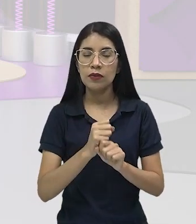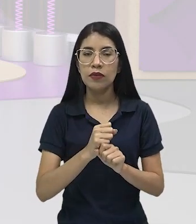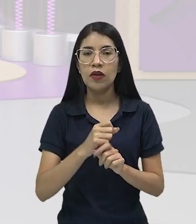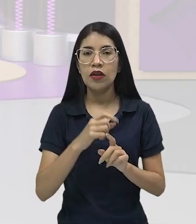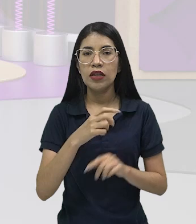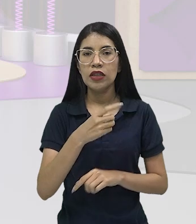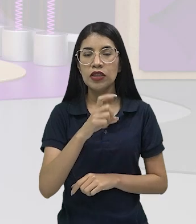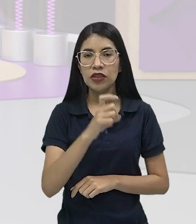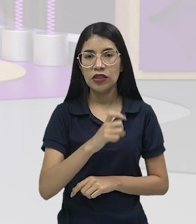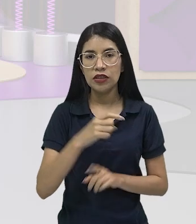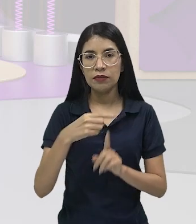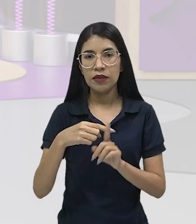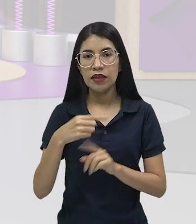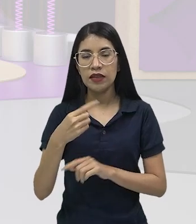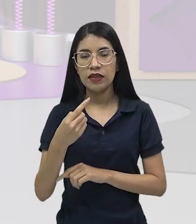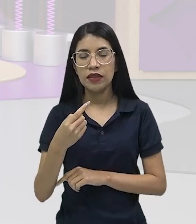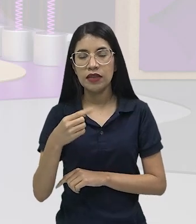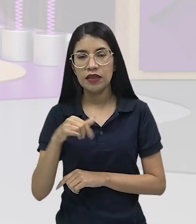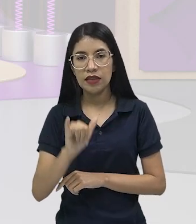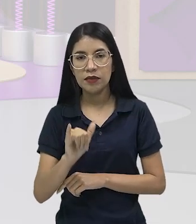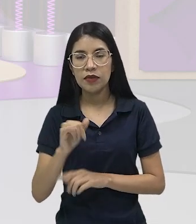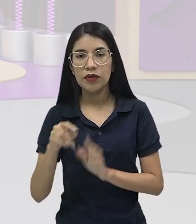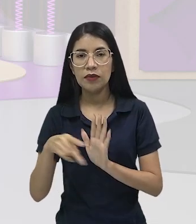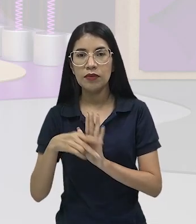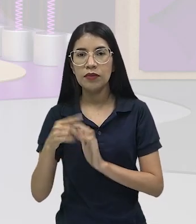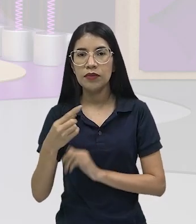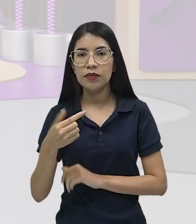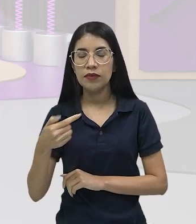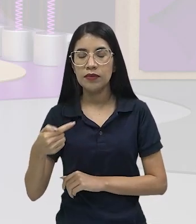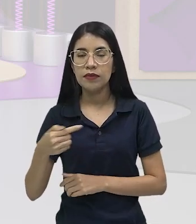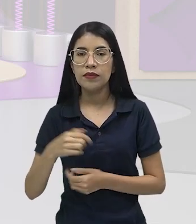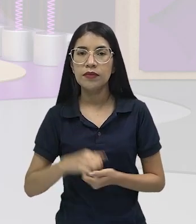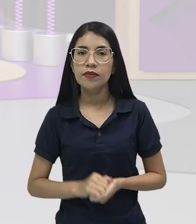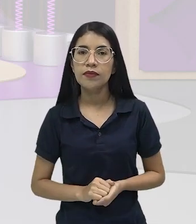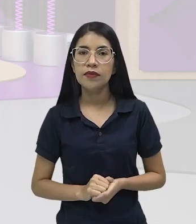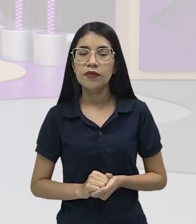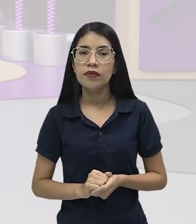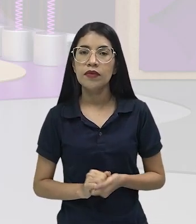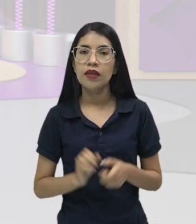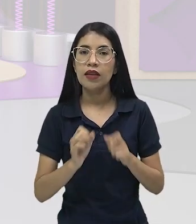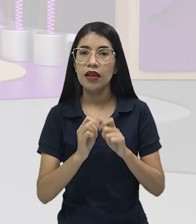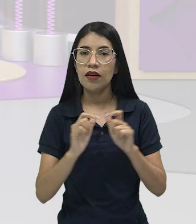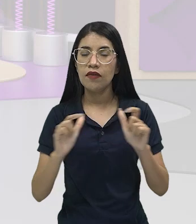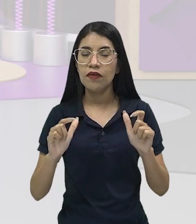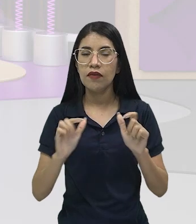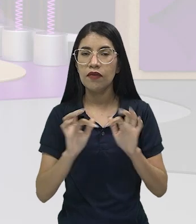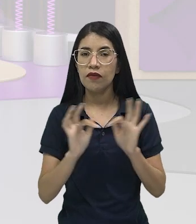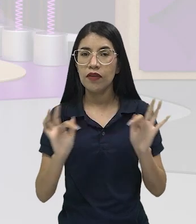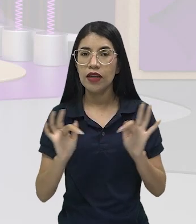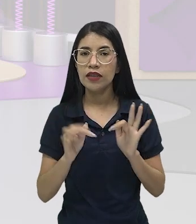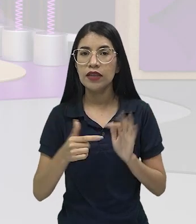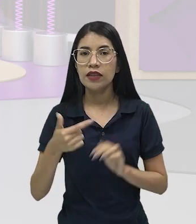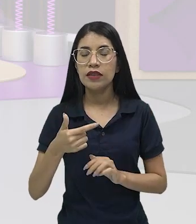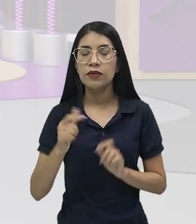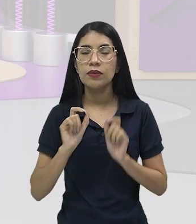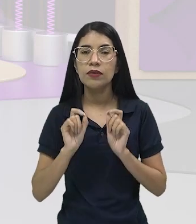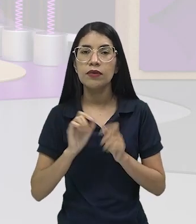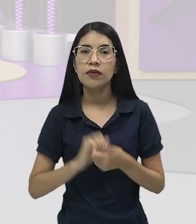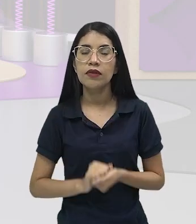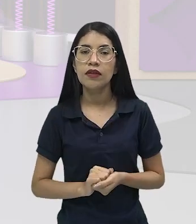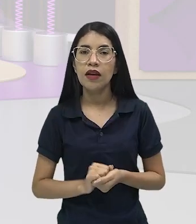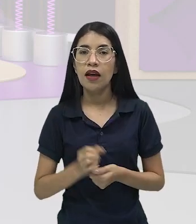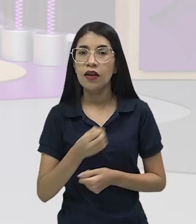que é o quantitativo de animais, igual a 17. Depois, a segunda frase, ela nos informa em relação